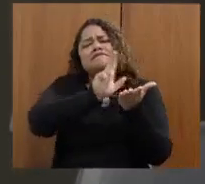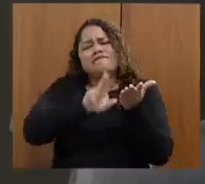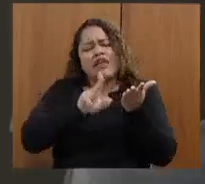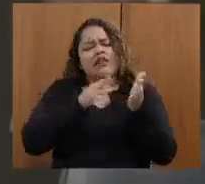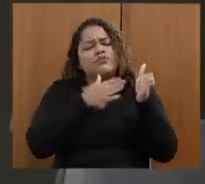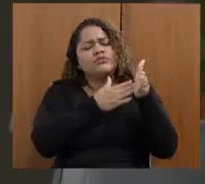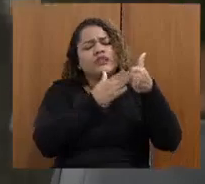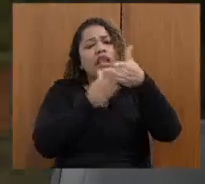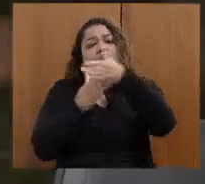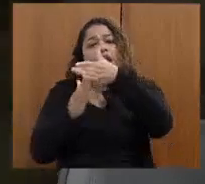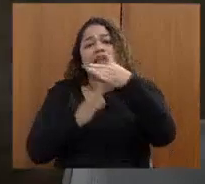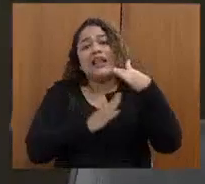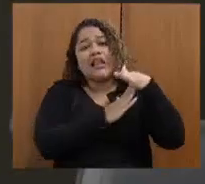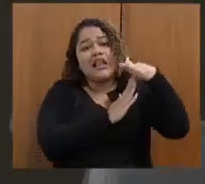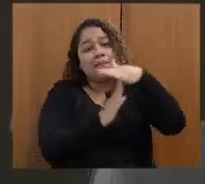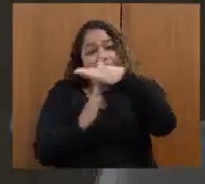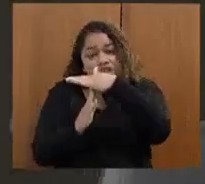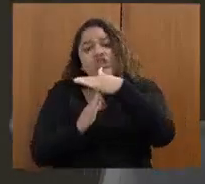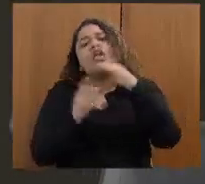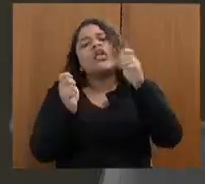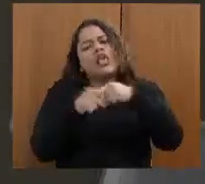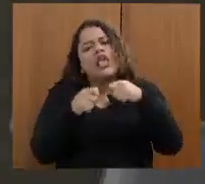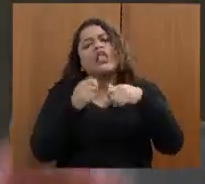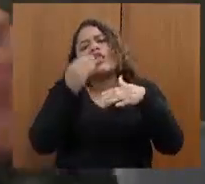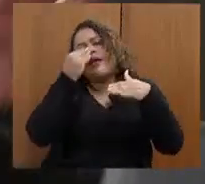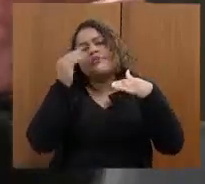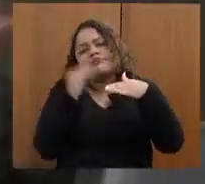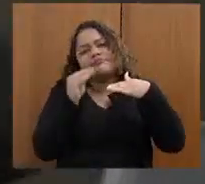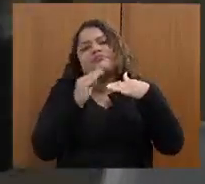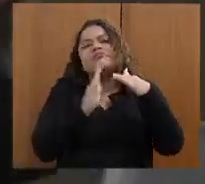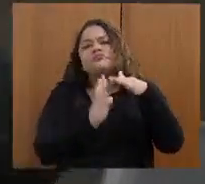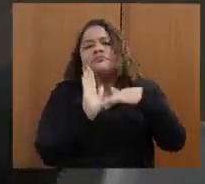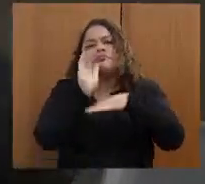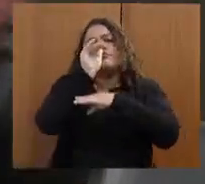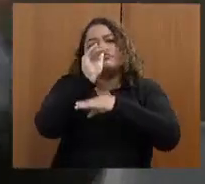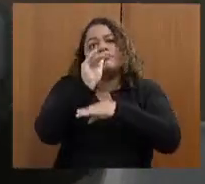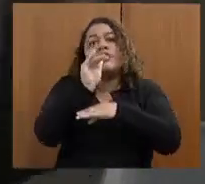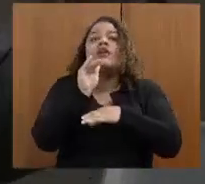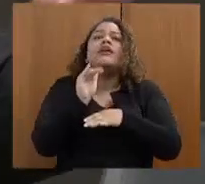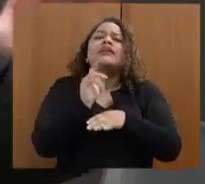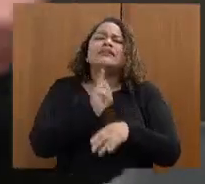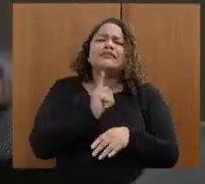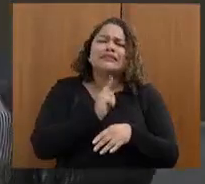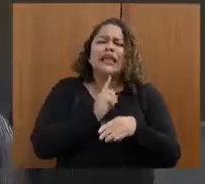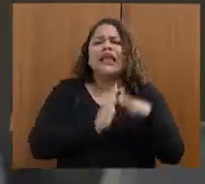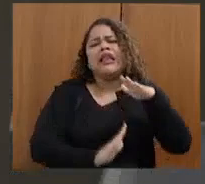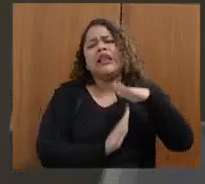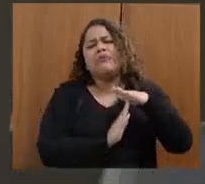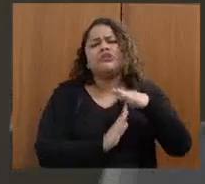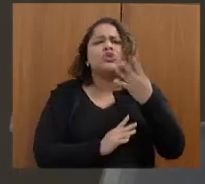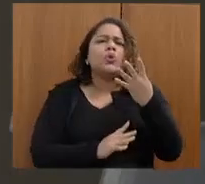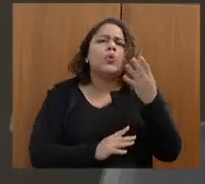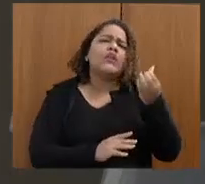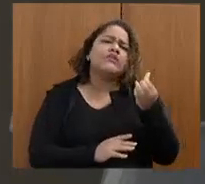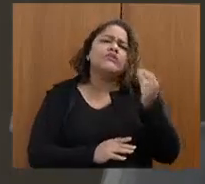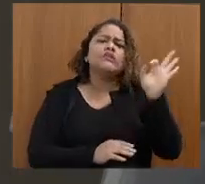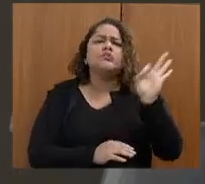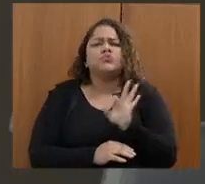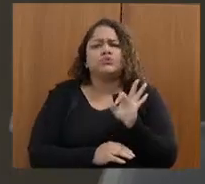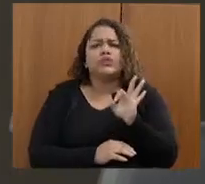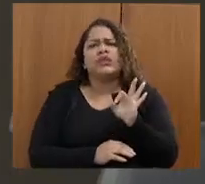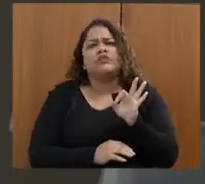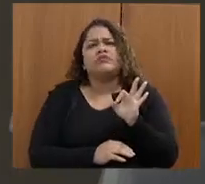que podem ser ultrapassados então tem o primeiro Eles começam lá com limite de 46% nossa atingiu